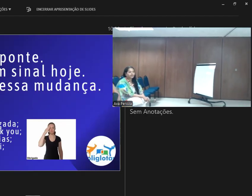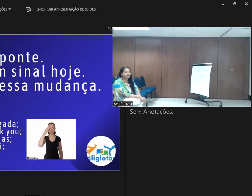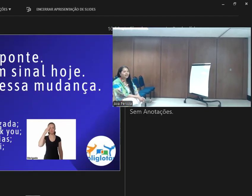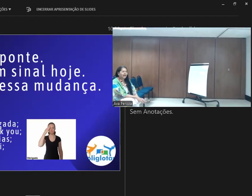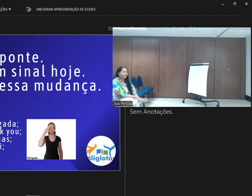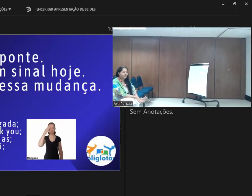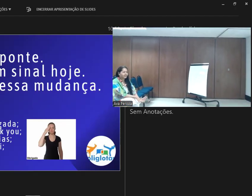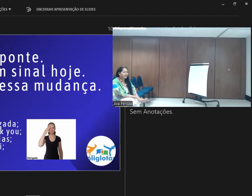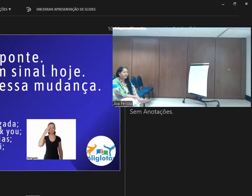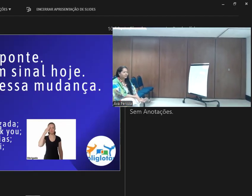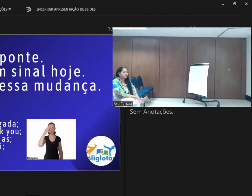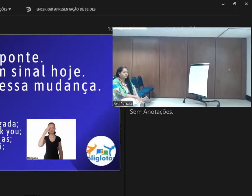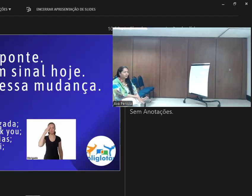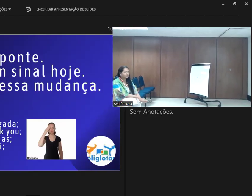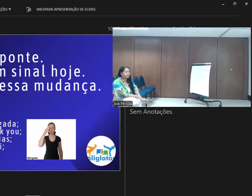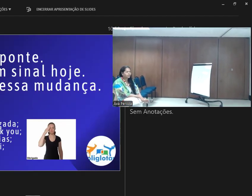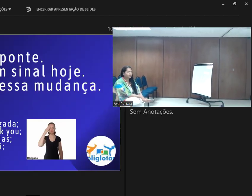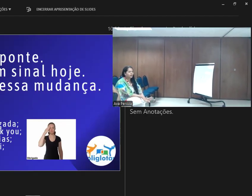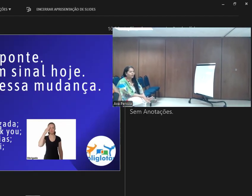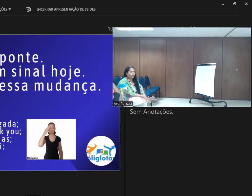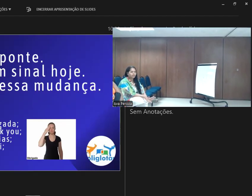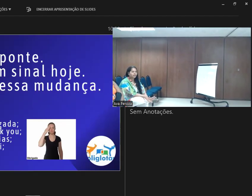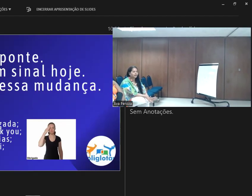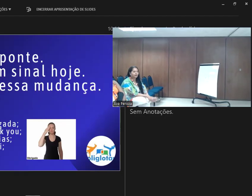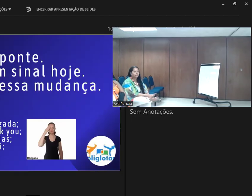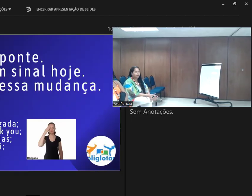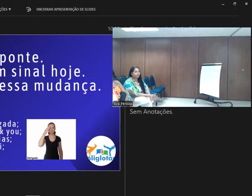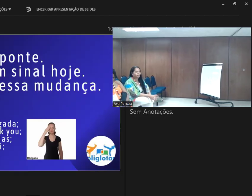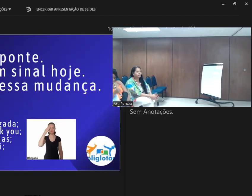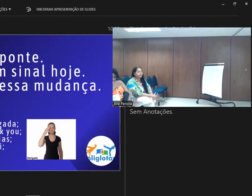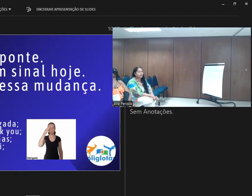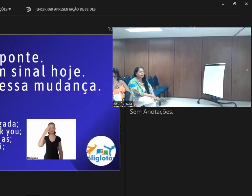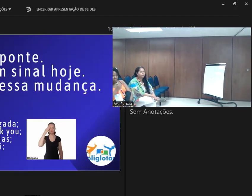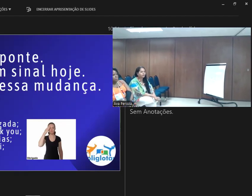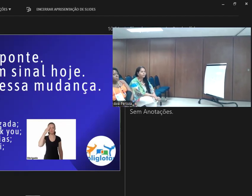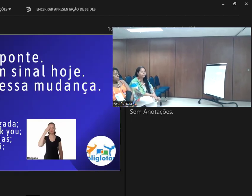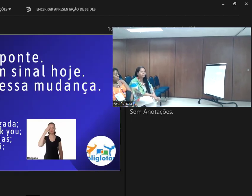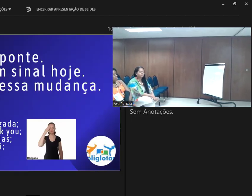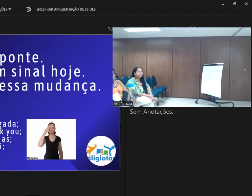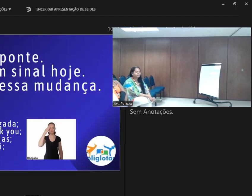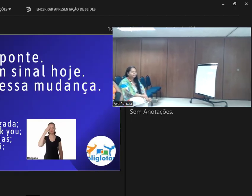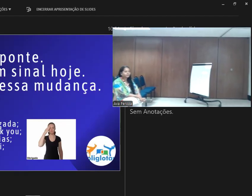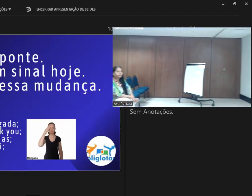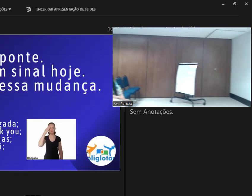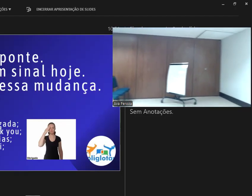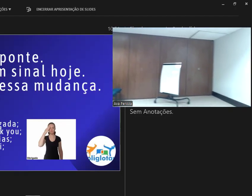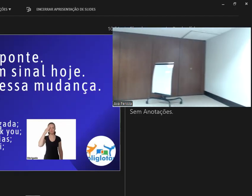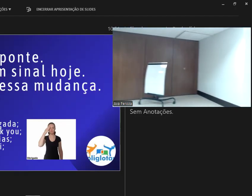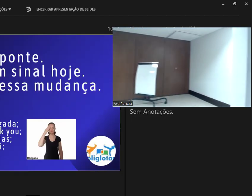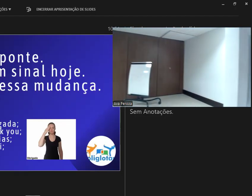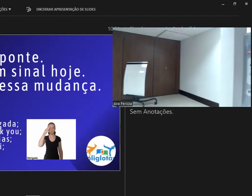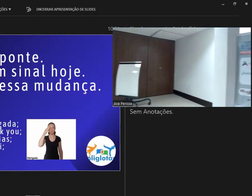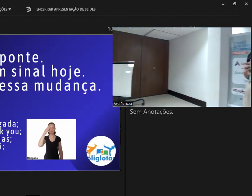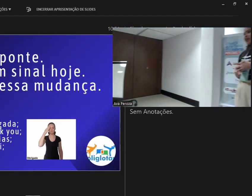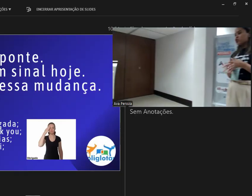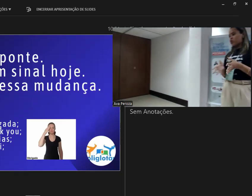Já. A faixa etária lá de a partir de 11 anos até os 14 anos. Então, existem 7